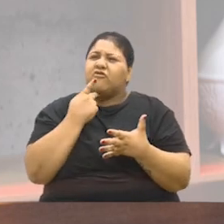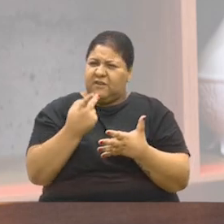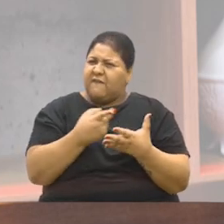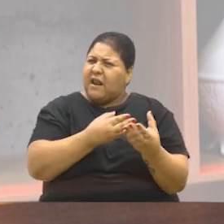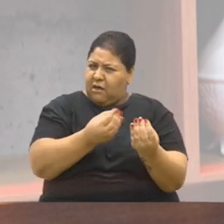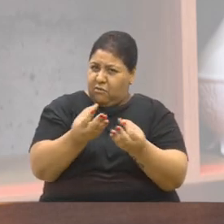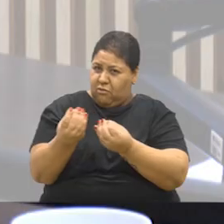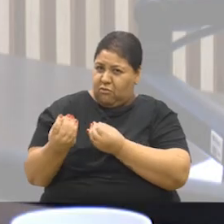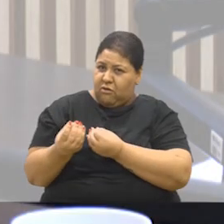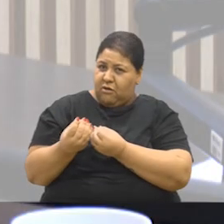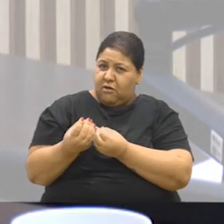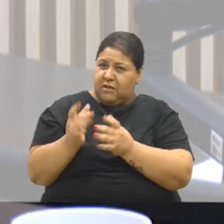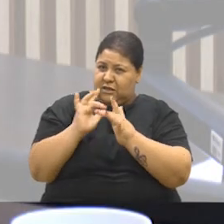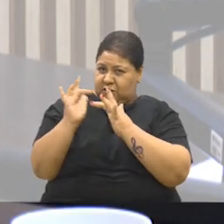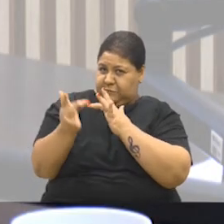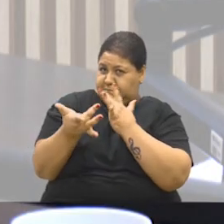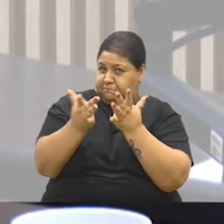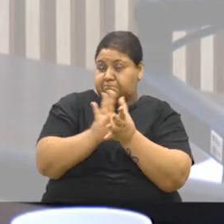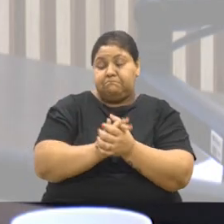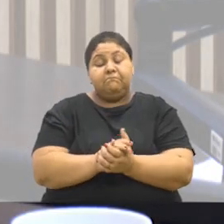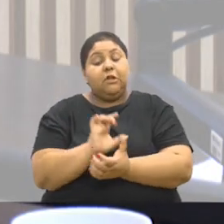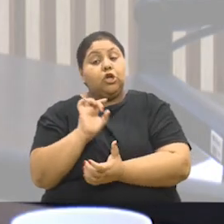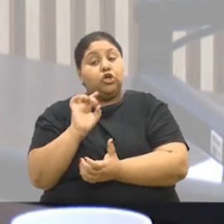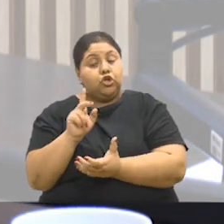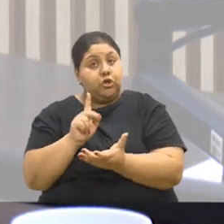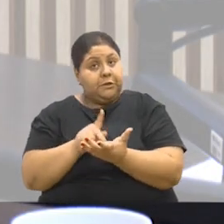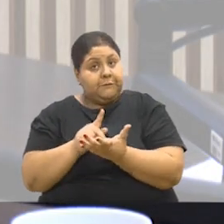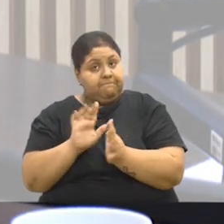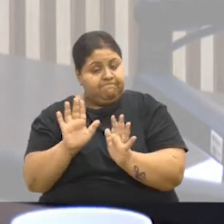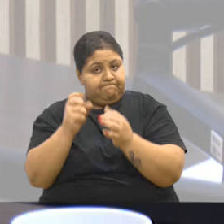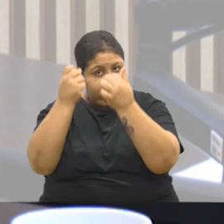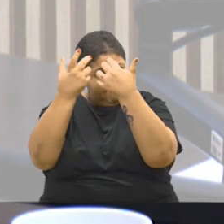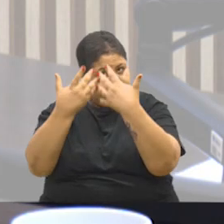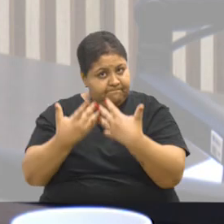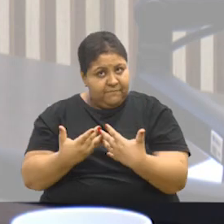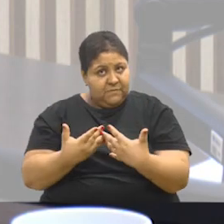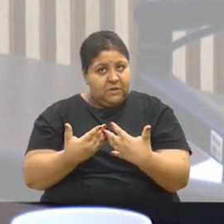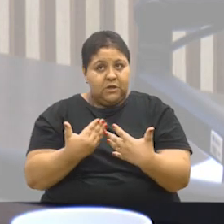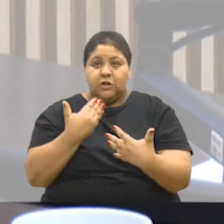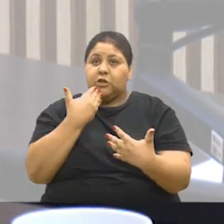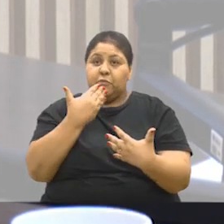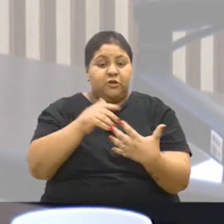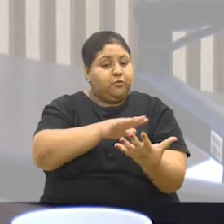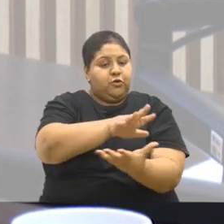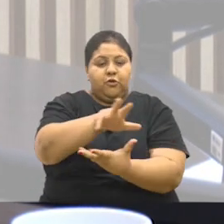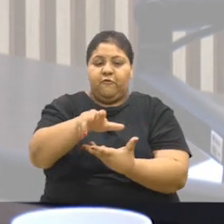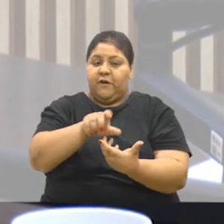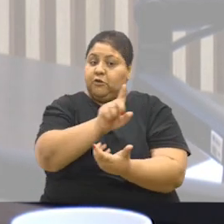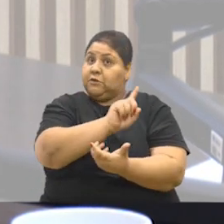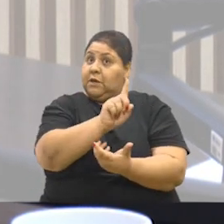suas redes sociais, né? Só que na verdade, assim, a gente não deve pedir pro universo. Ah, não? Oi? Não. Eita.